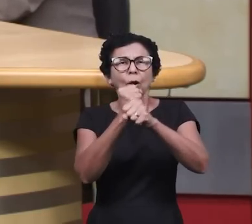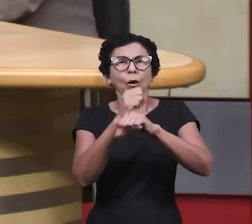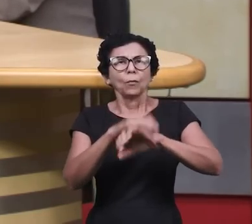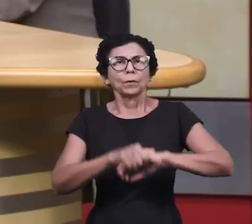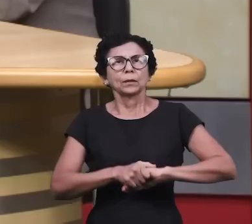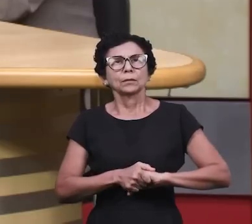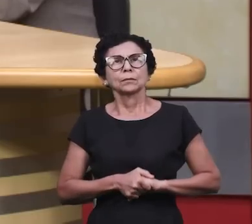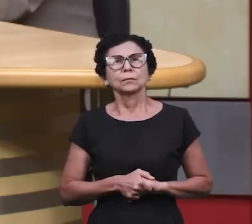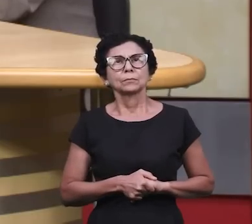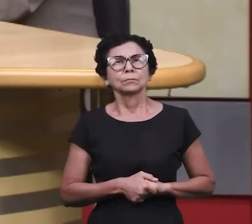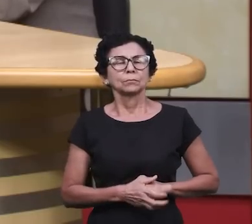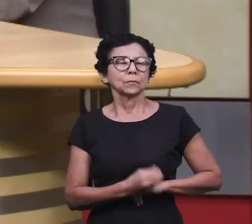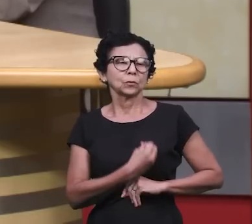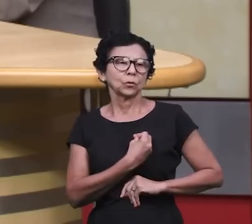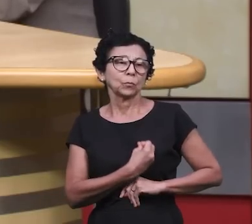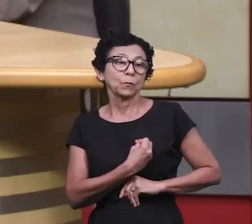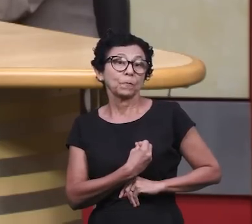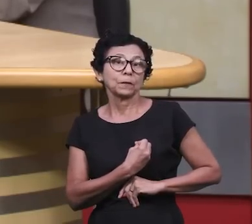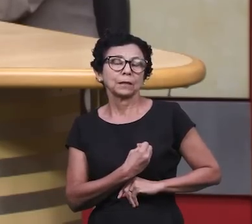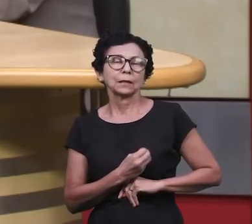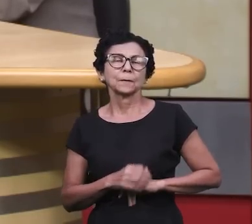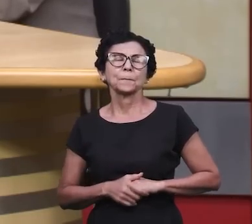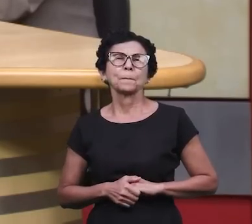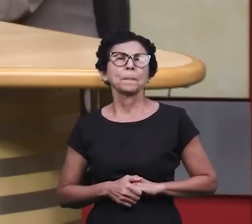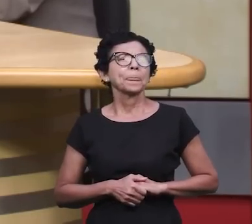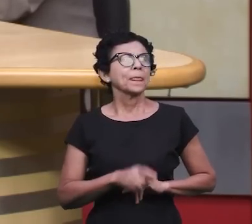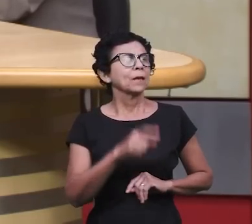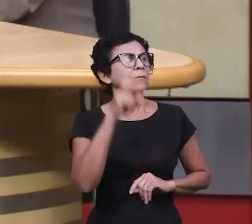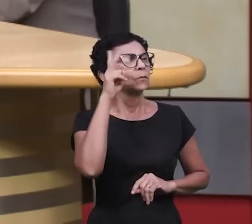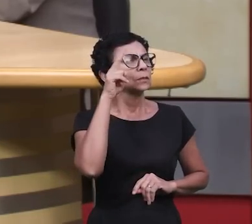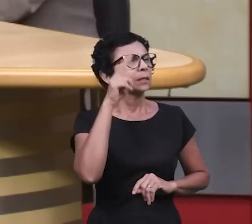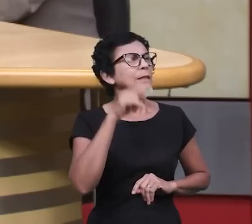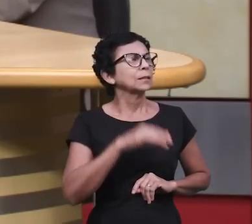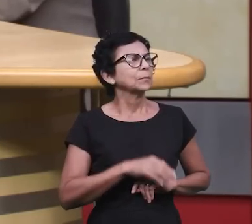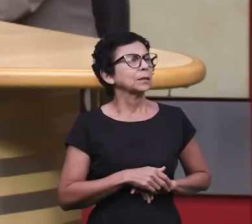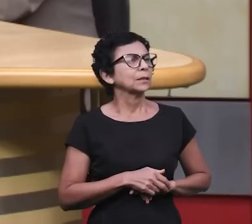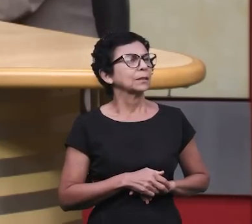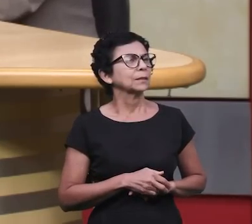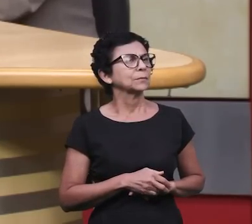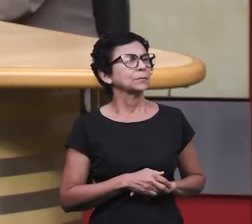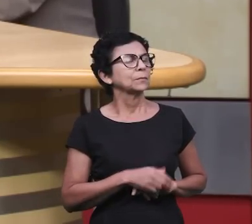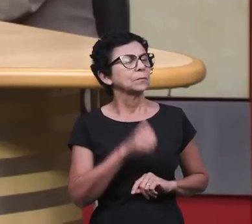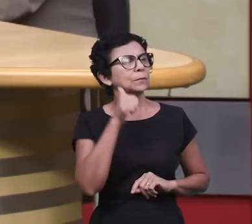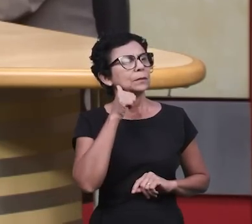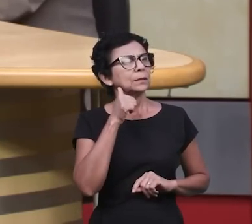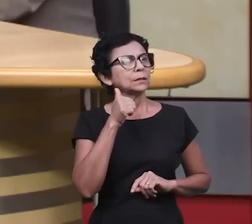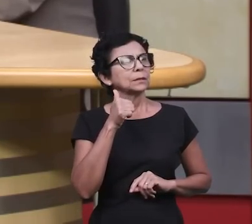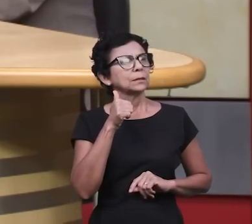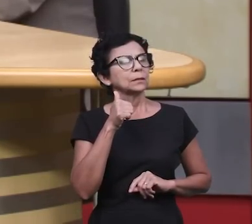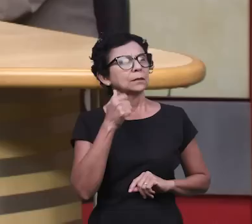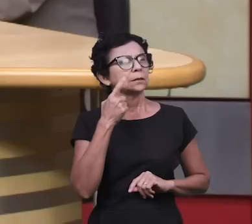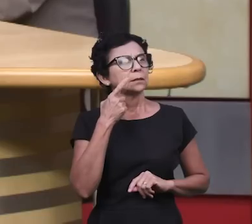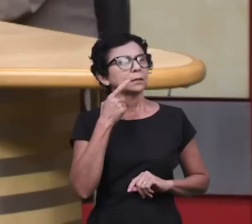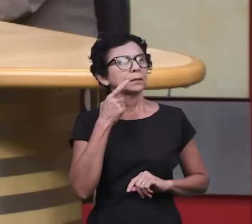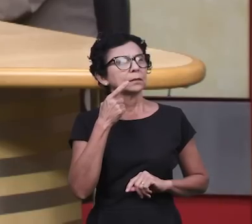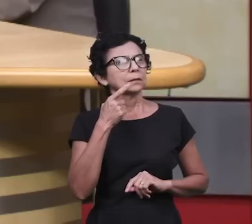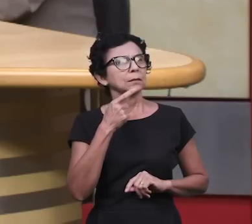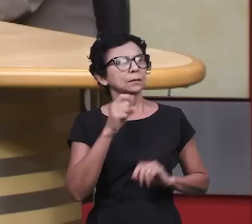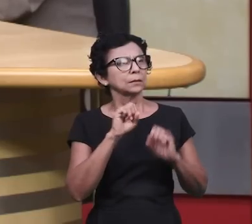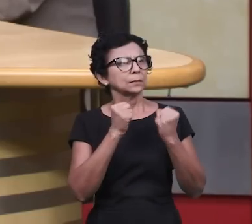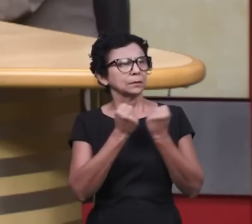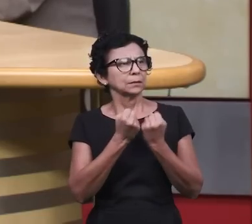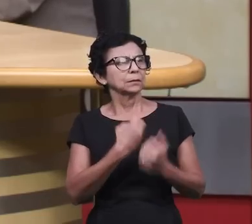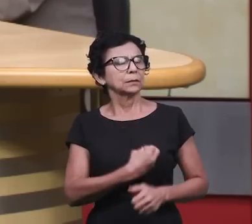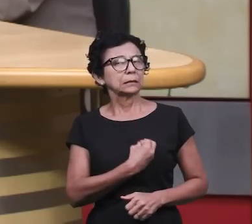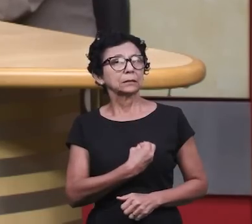Antônio Carlos? Lá em Portugal, aquela senhora que assistiu o seminário e ela